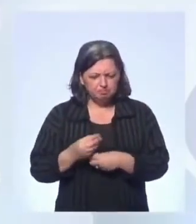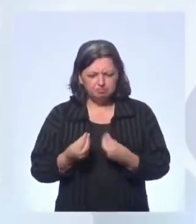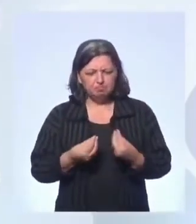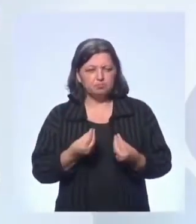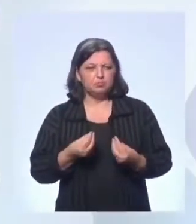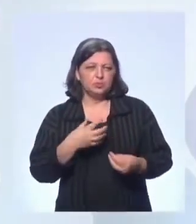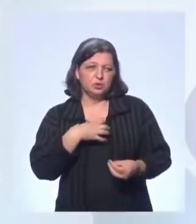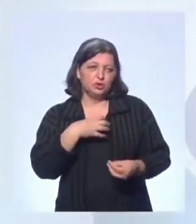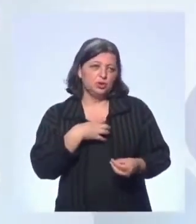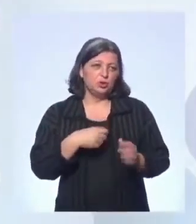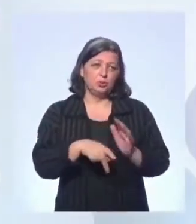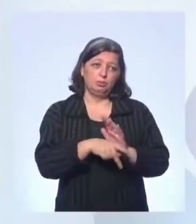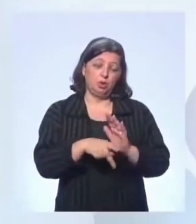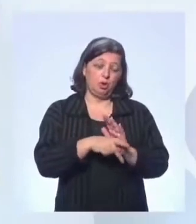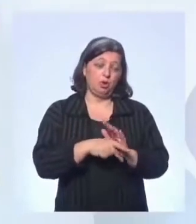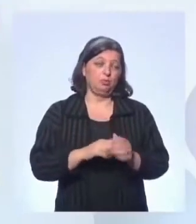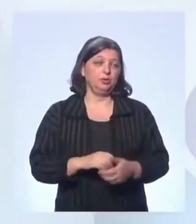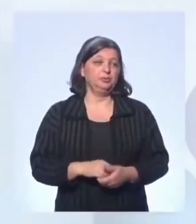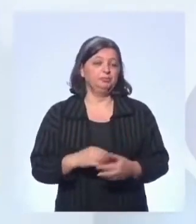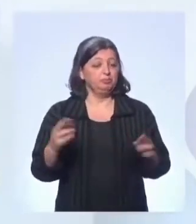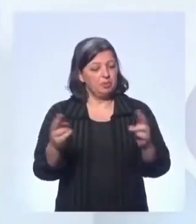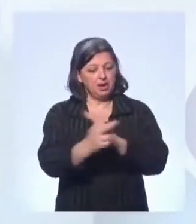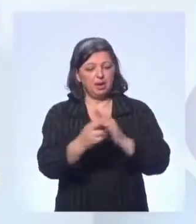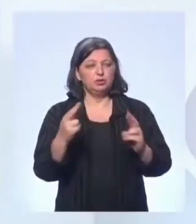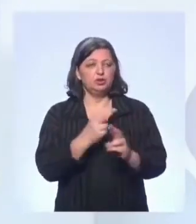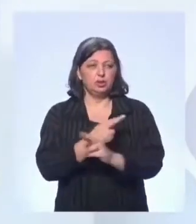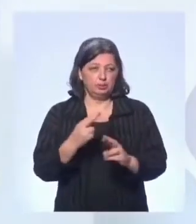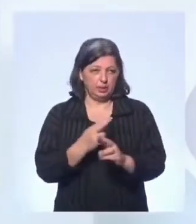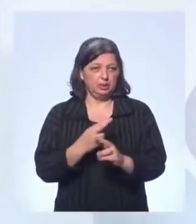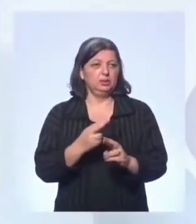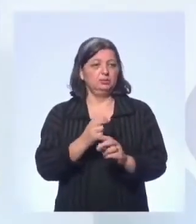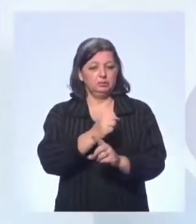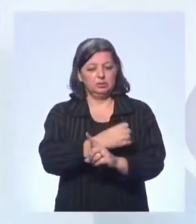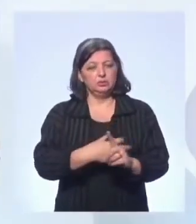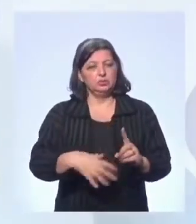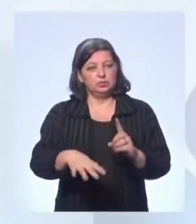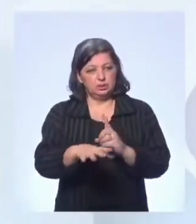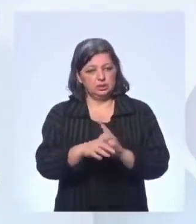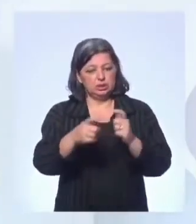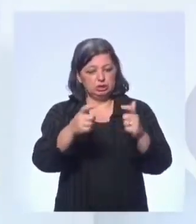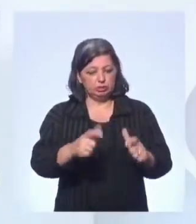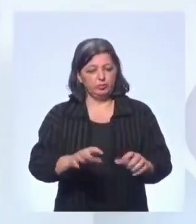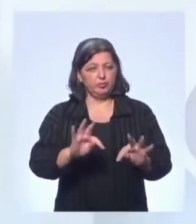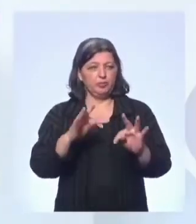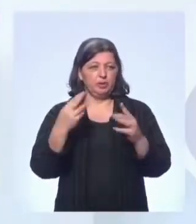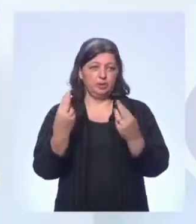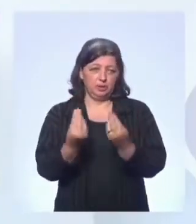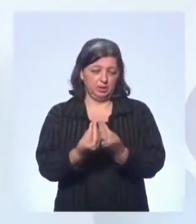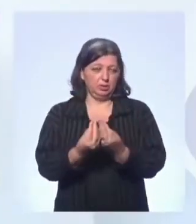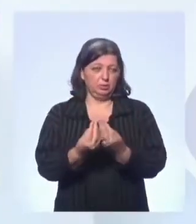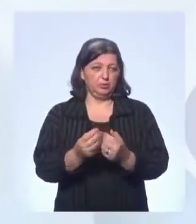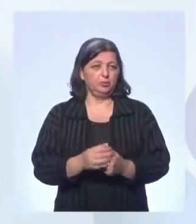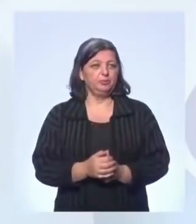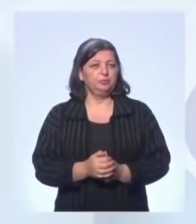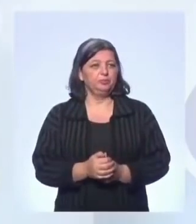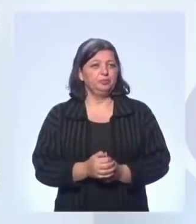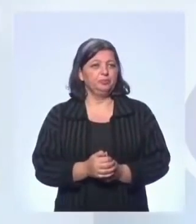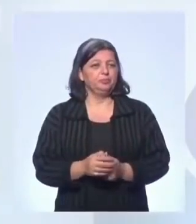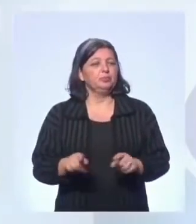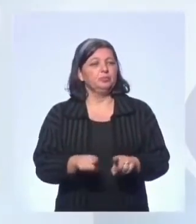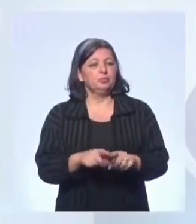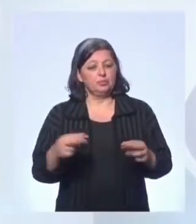dos seus gestos, dos seus relacionamentos sociais ali dentro da tribo, as relações